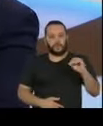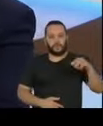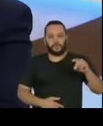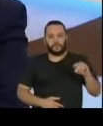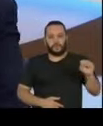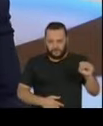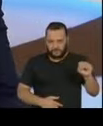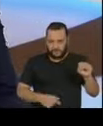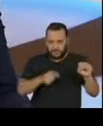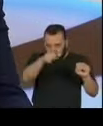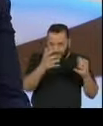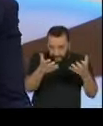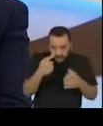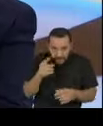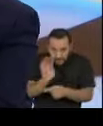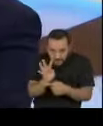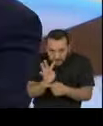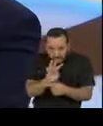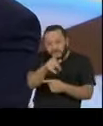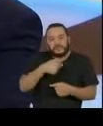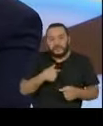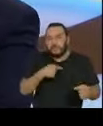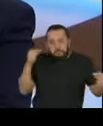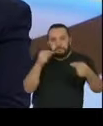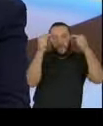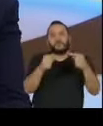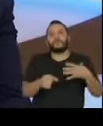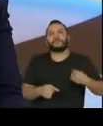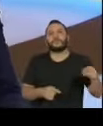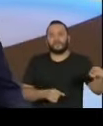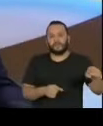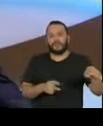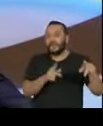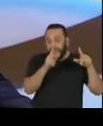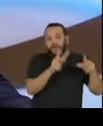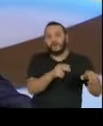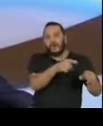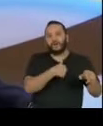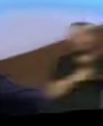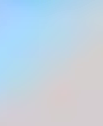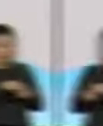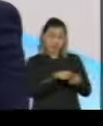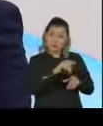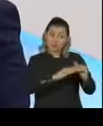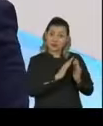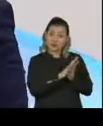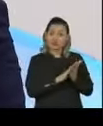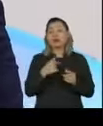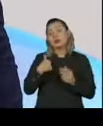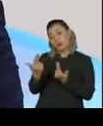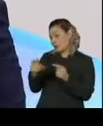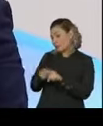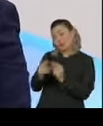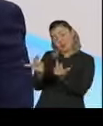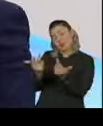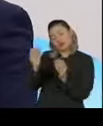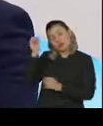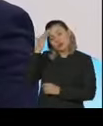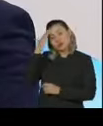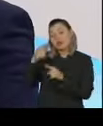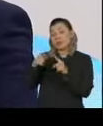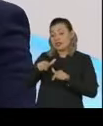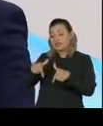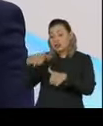não conhece, quem não assistiu, assista e vai identificar no filho do Marco Aurélio a personalidade do Carlos Bolsonaro. São muito parecidos. Mas o comportamento